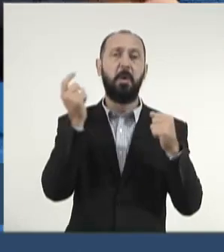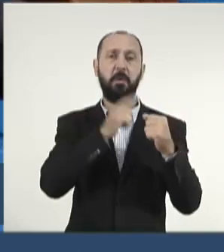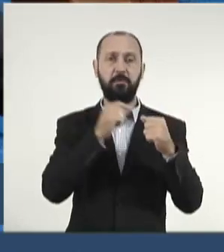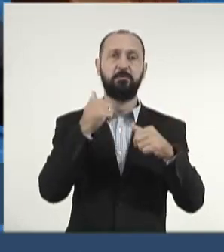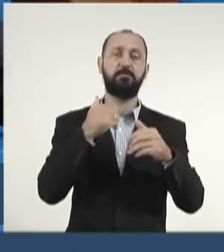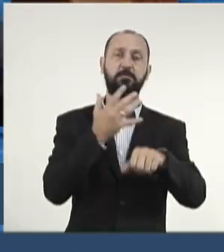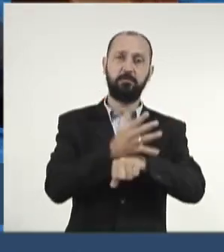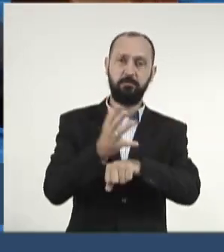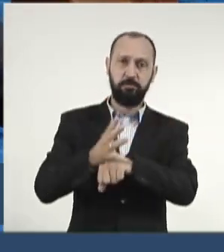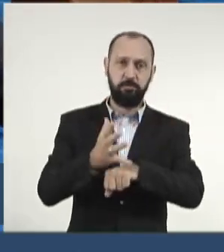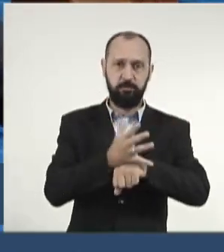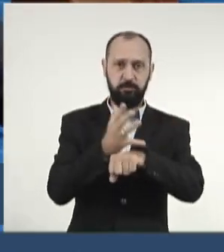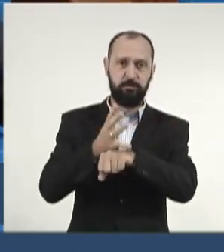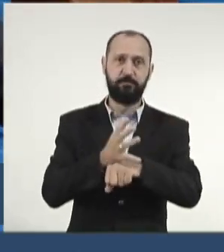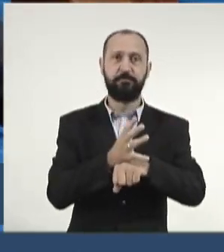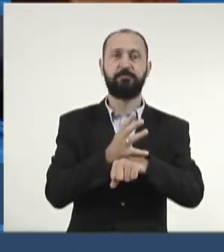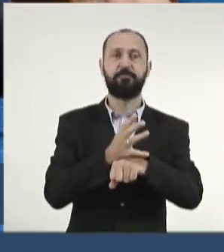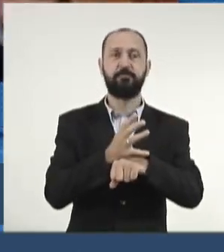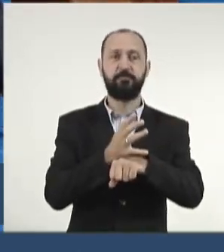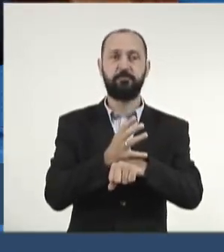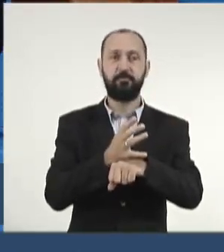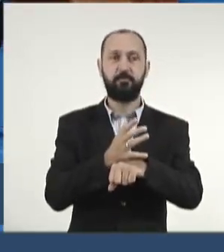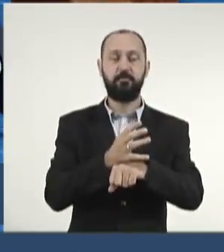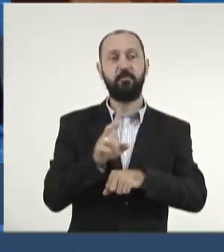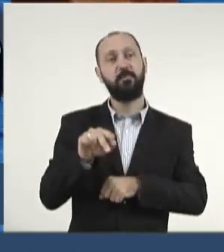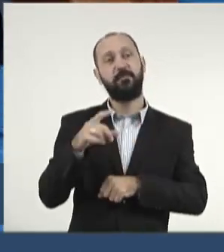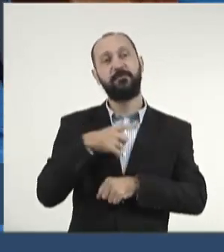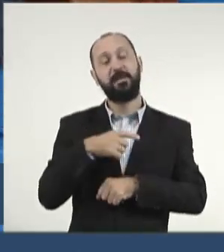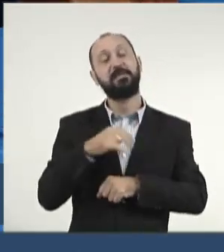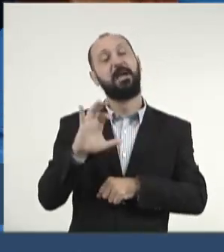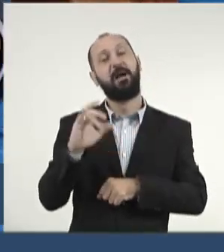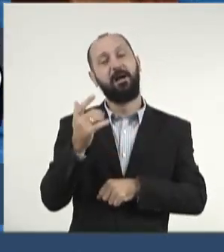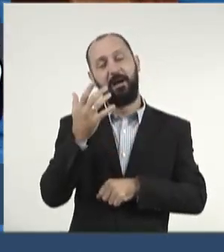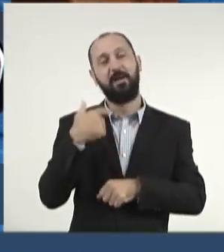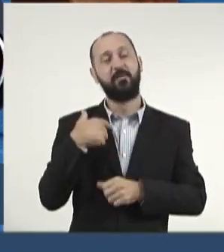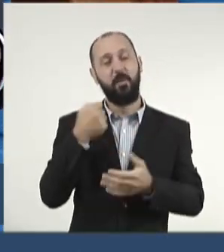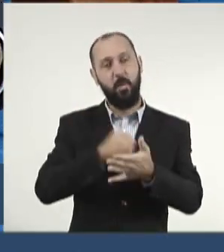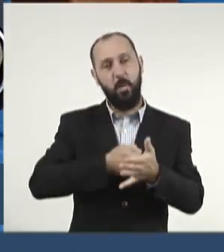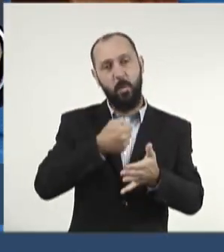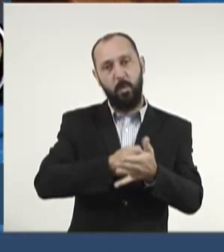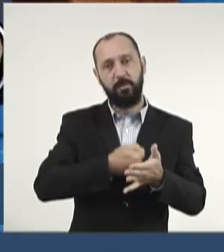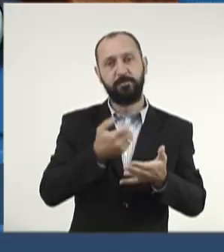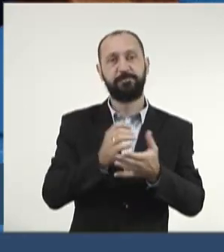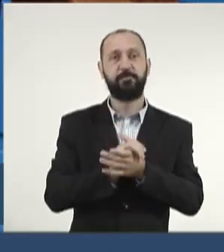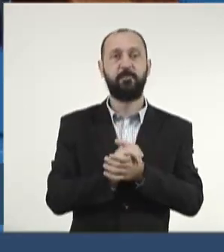sua profissão, que vai, obviamente, exigir